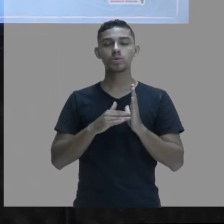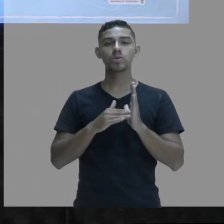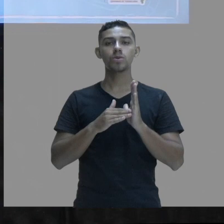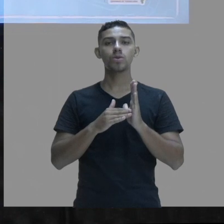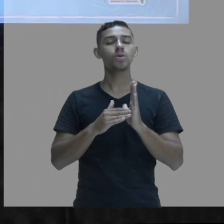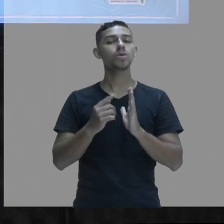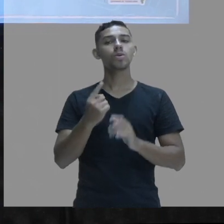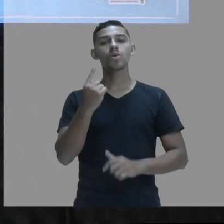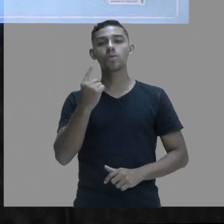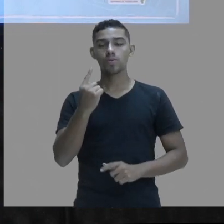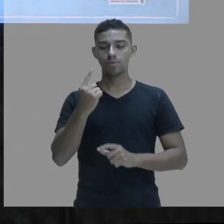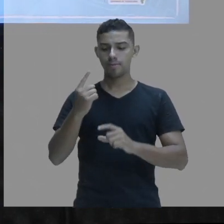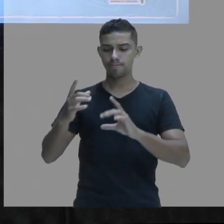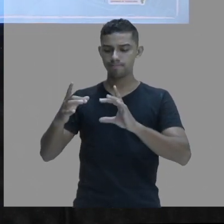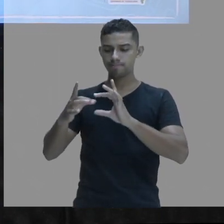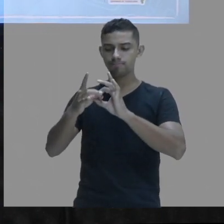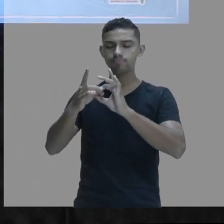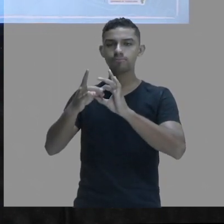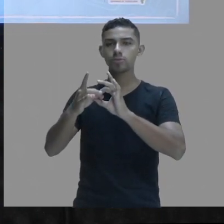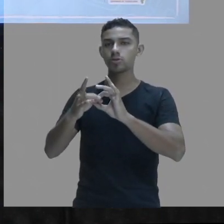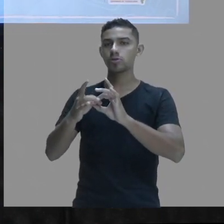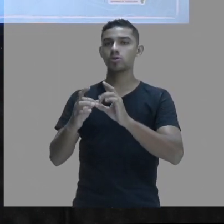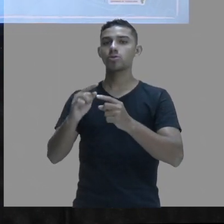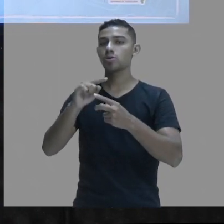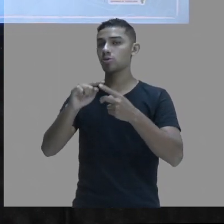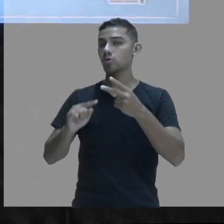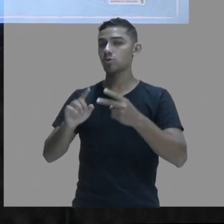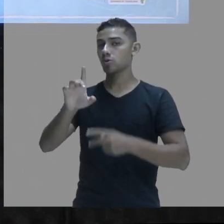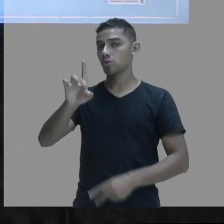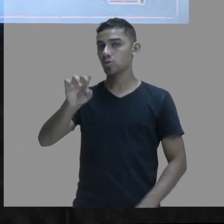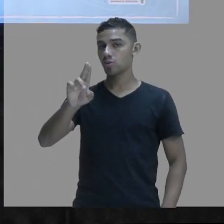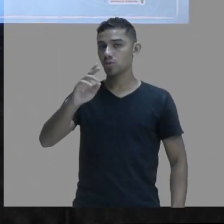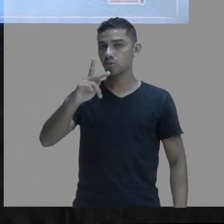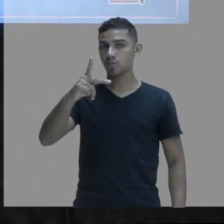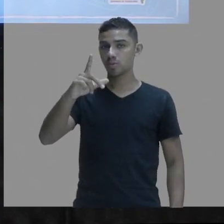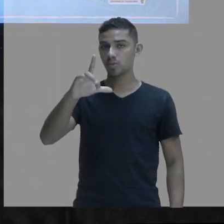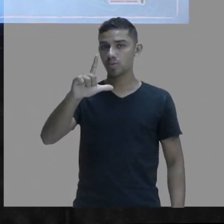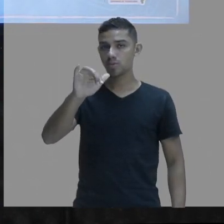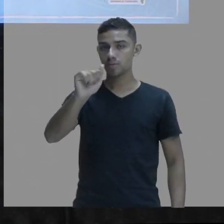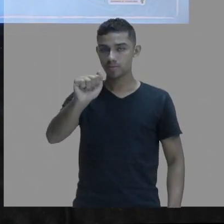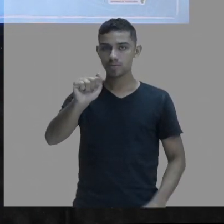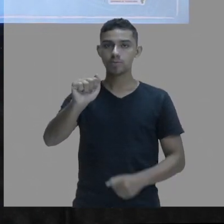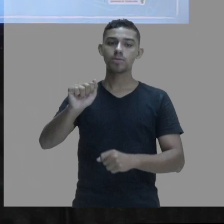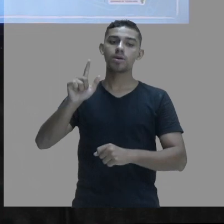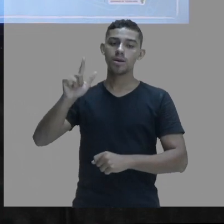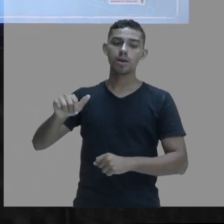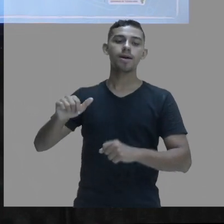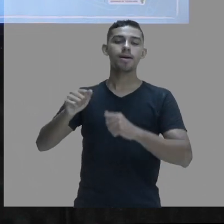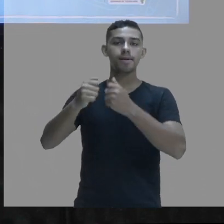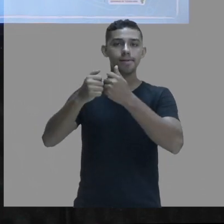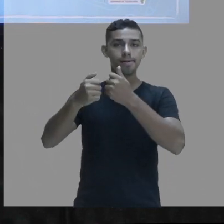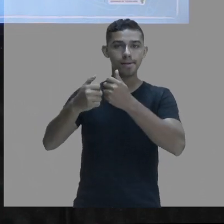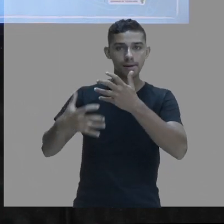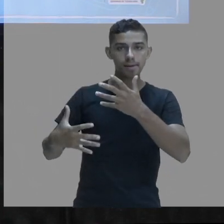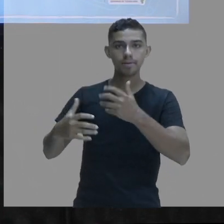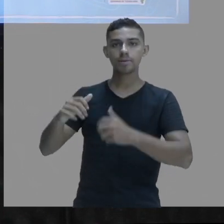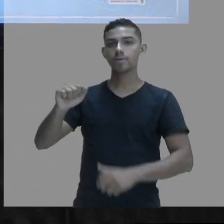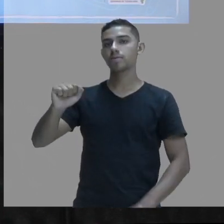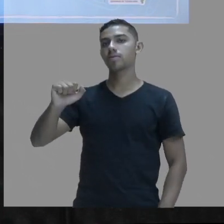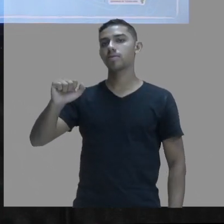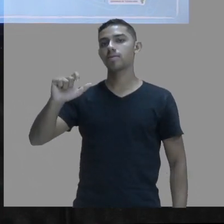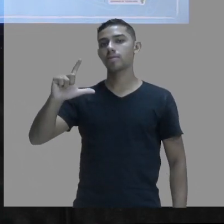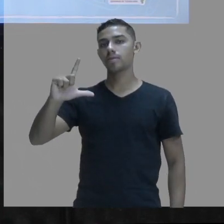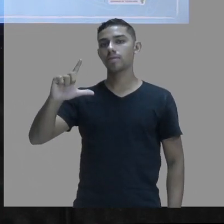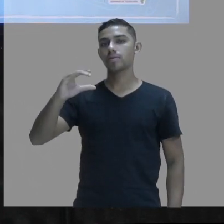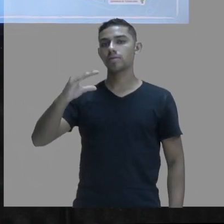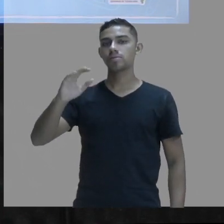somente uma ligação dupla, ele é classificado como alceno. Apresentando aqui alguns exemplos, né?